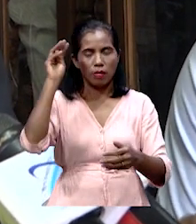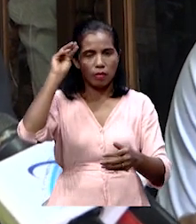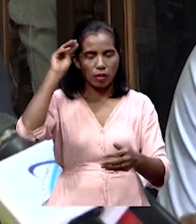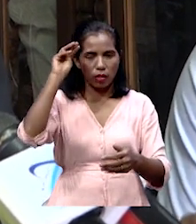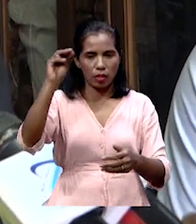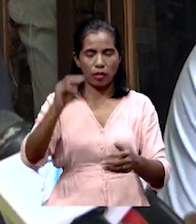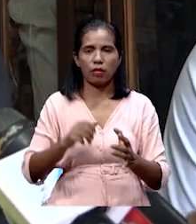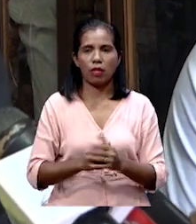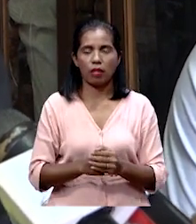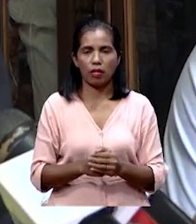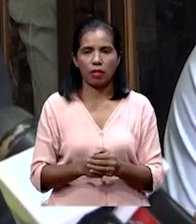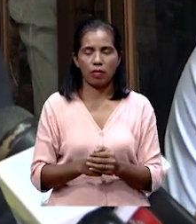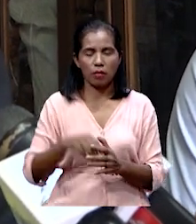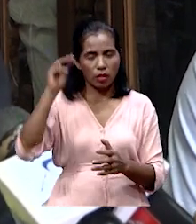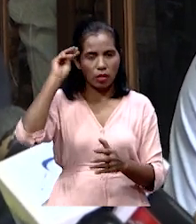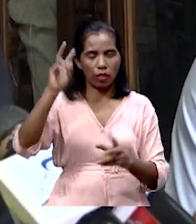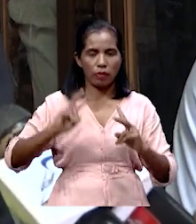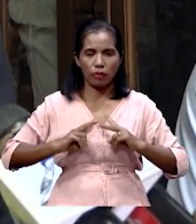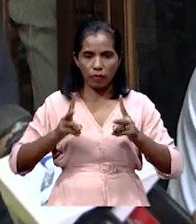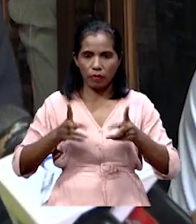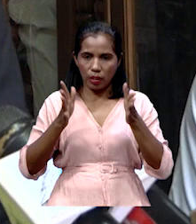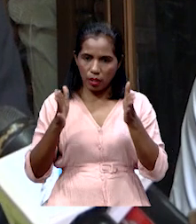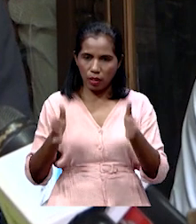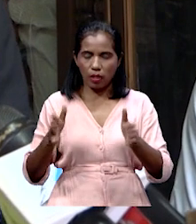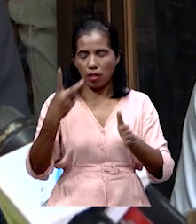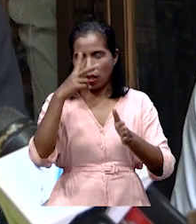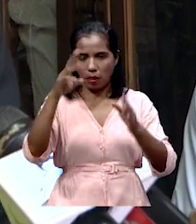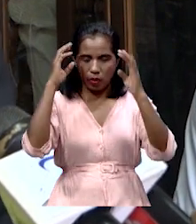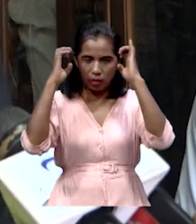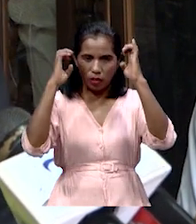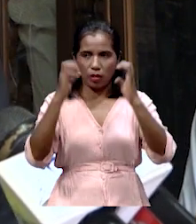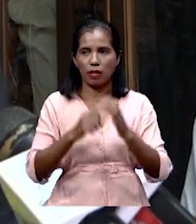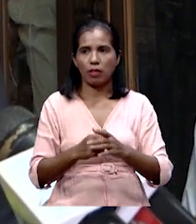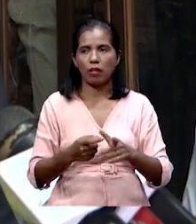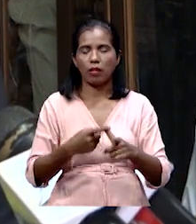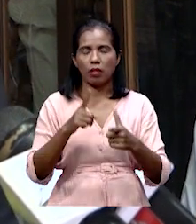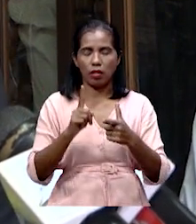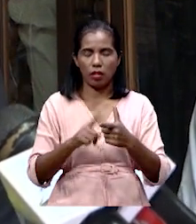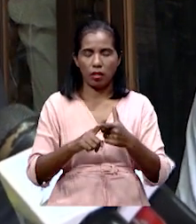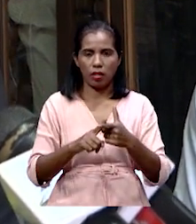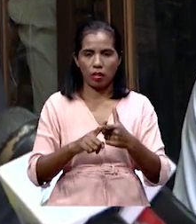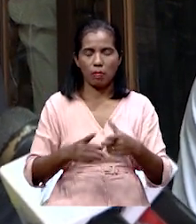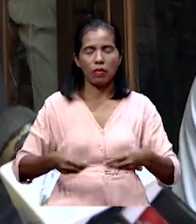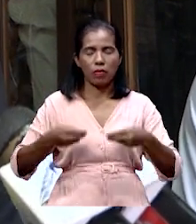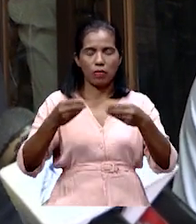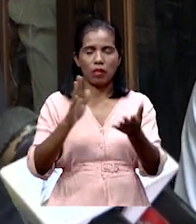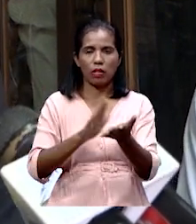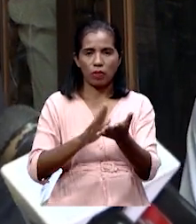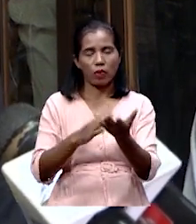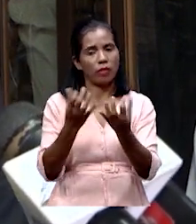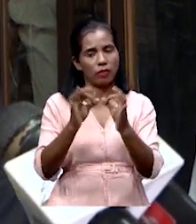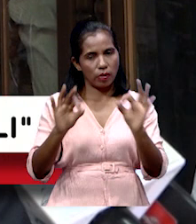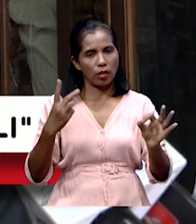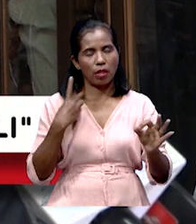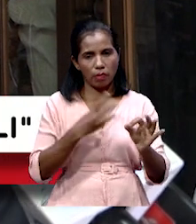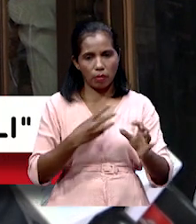nia. Liu-liu ba haria ba area edukasaun nia. Nebe ma bolsa studu nebe ma ami iha. Ami bela